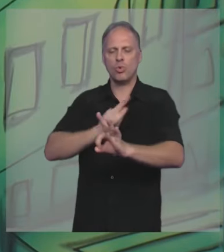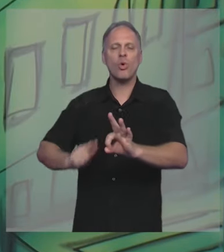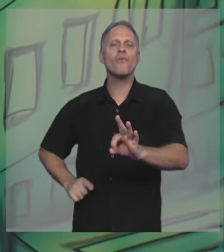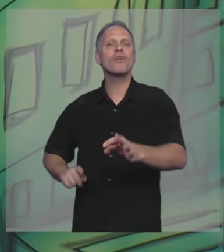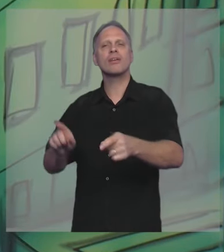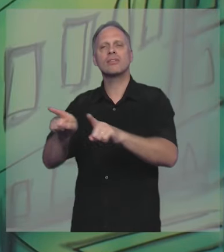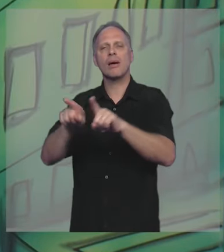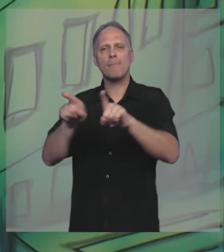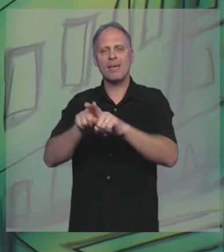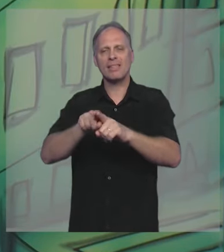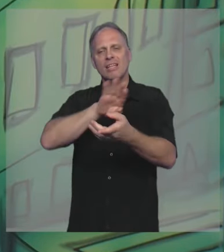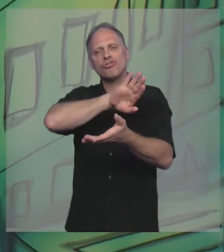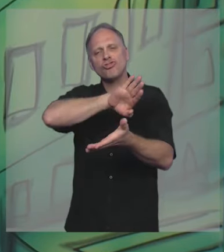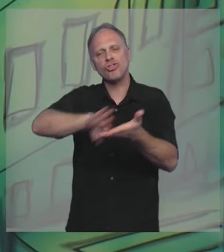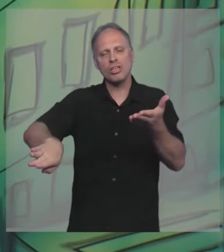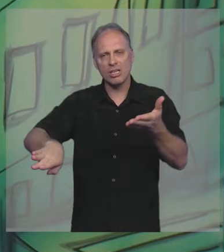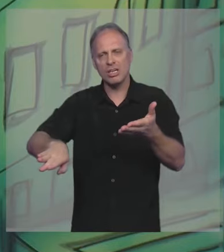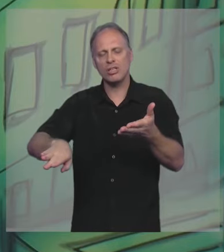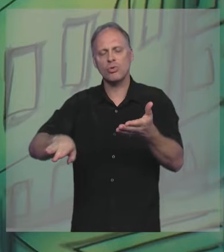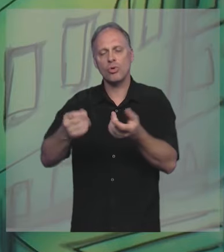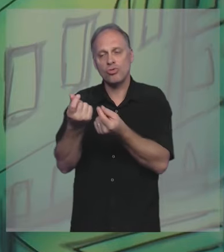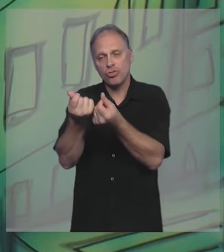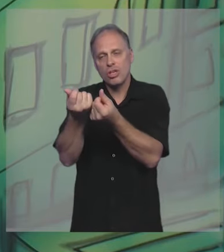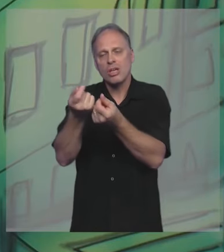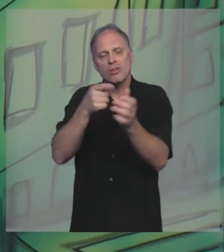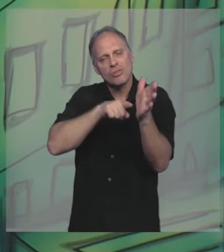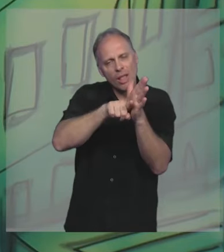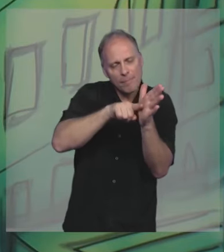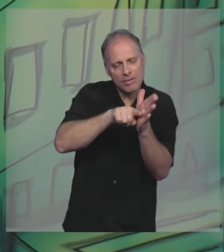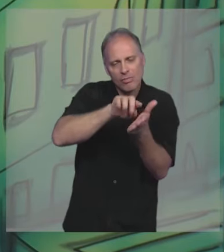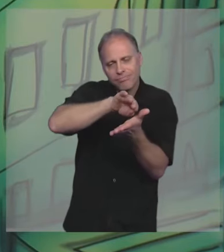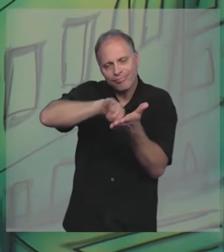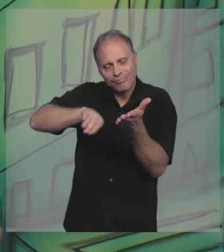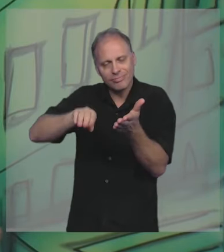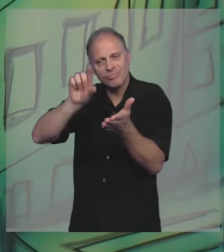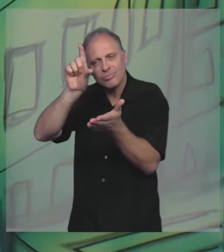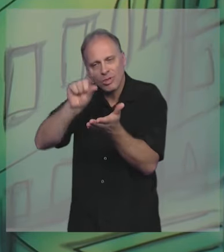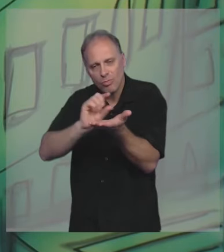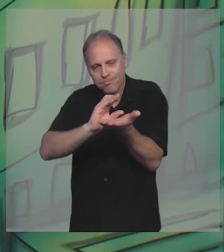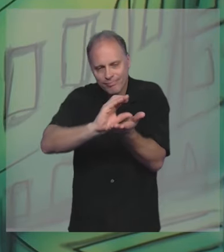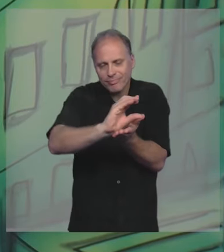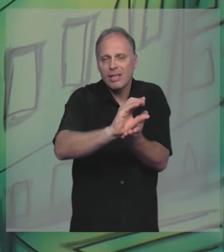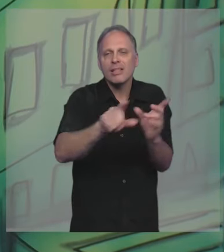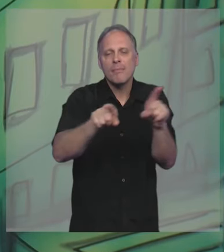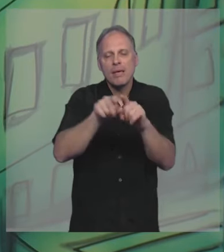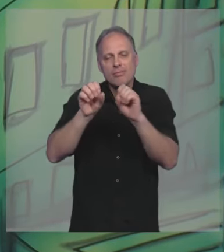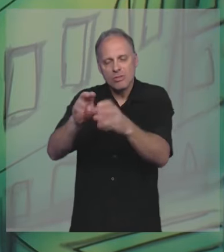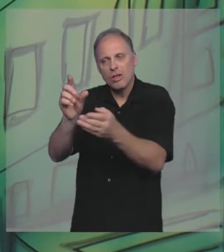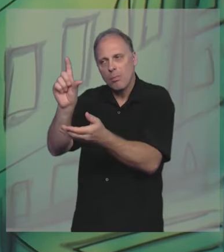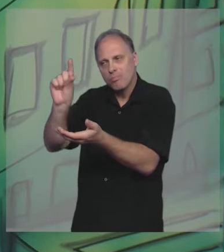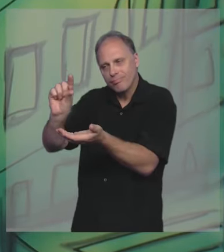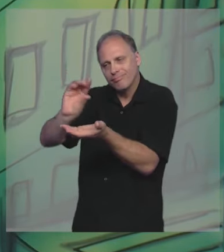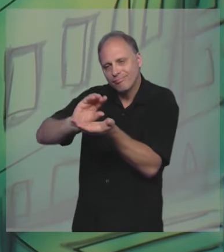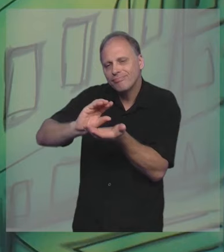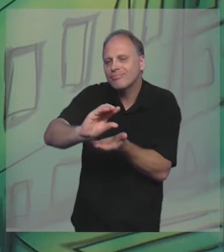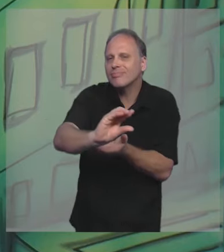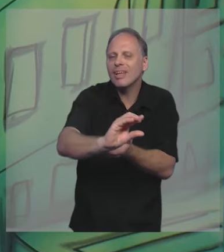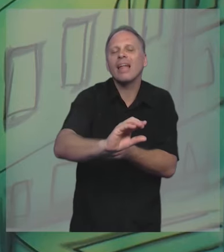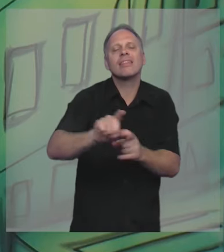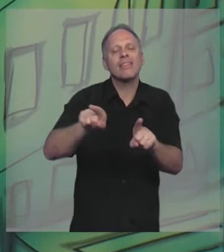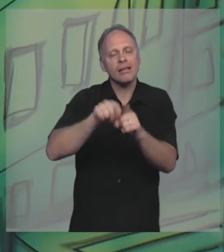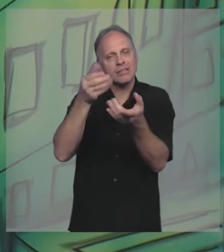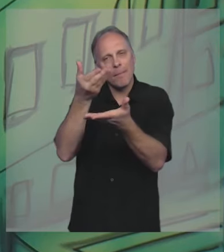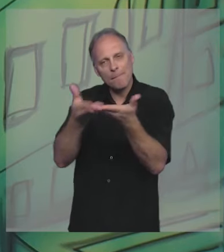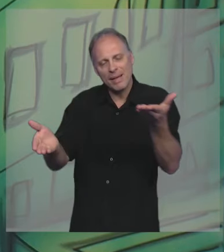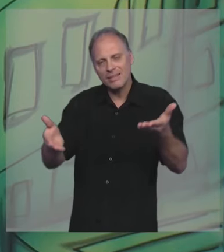justamente está tirando recursos da pesquisa e também do ensino, quer dizer, então a gente